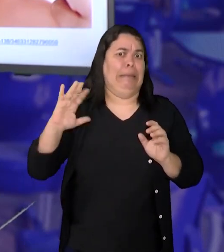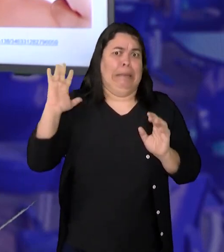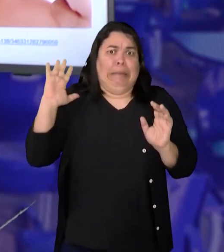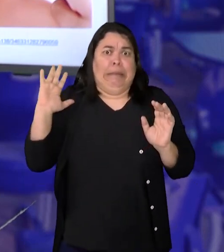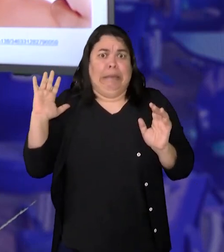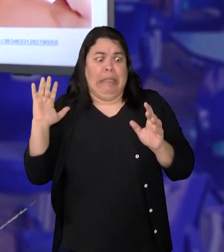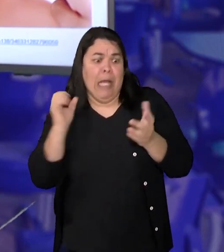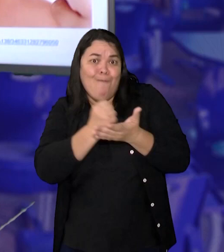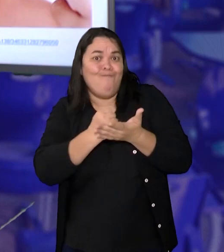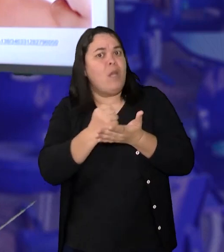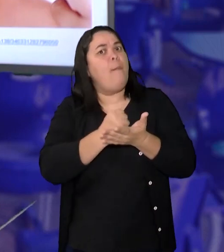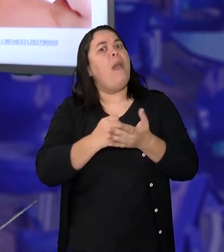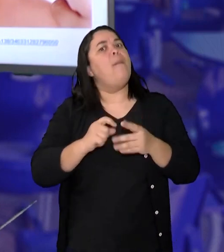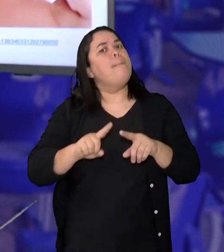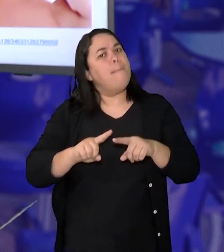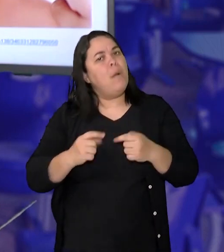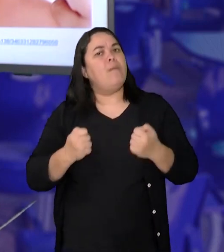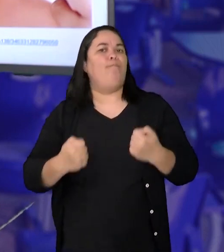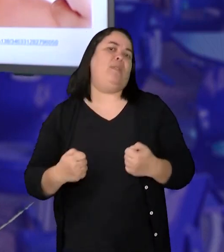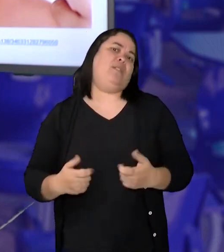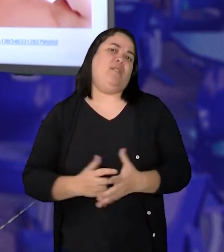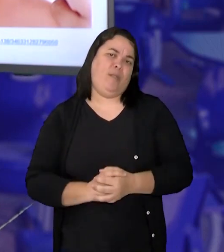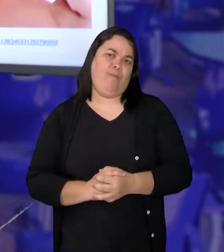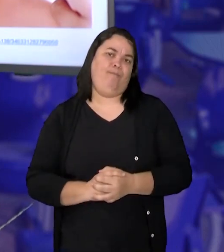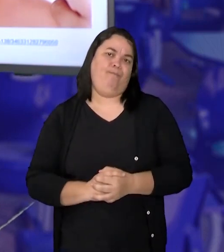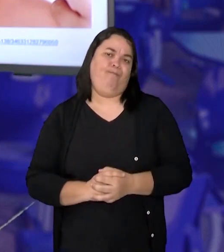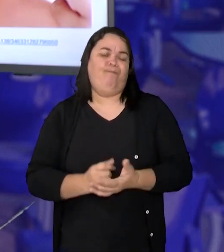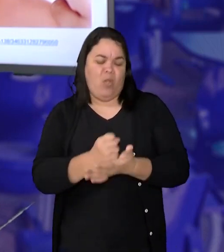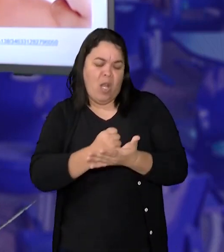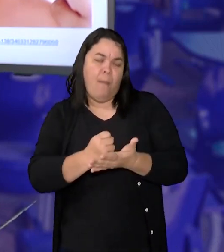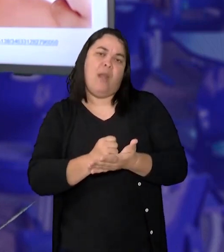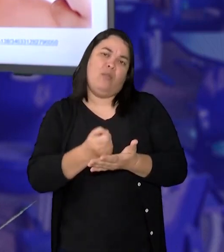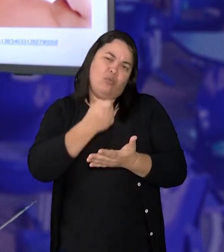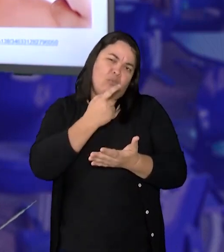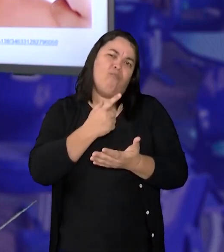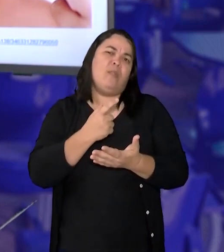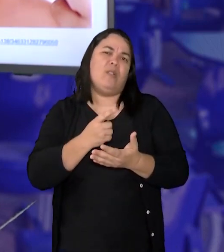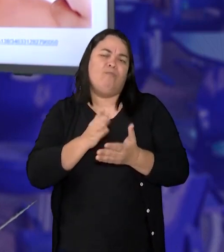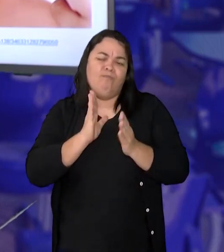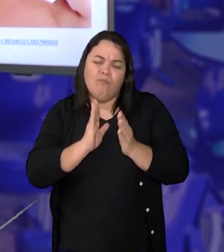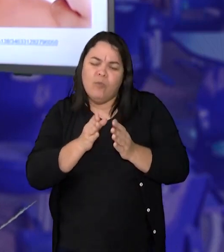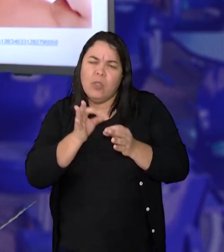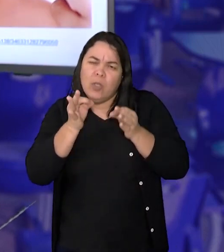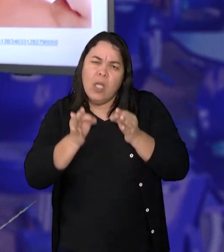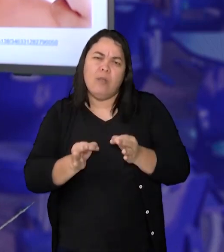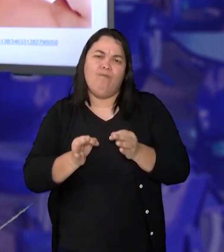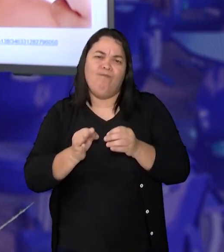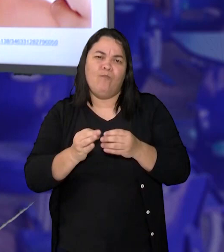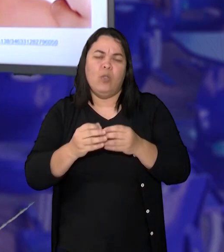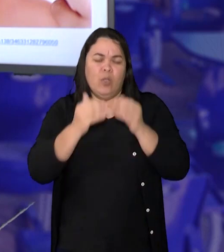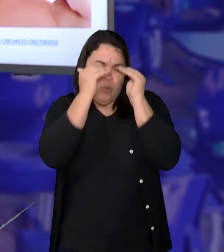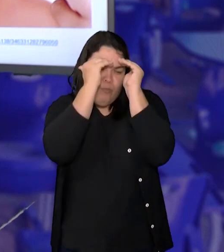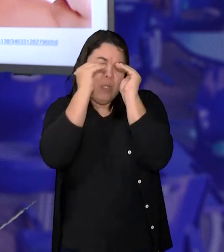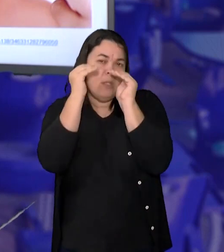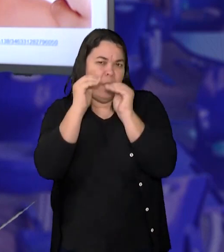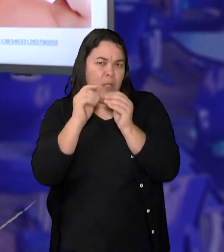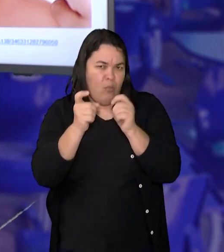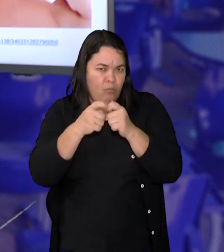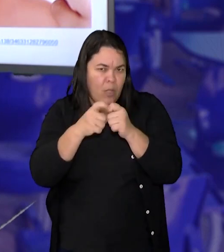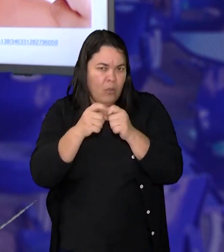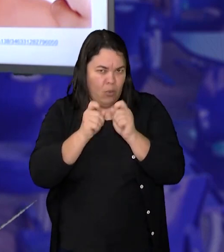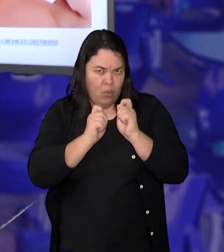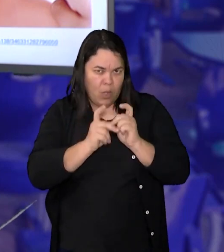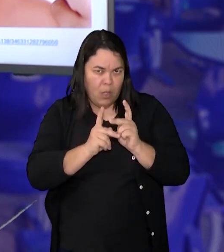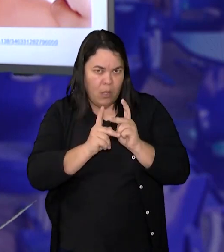comprar esses remédios, a gente ainda assim precisa tomar os remédios de acordo com o médico, tá certo? Ficamos